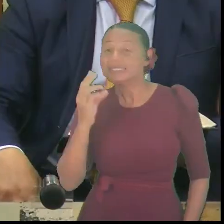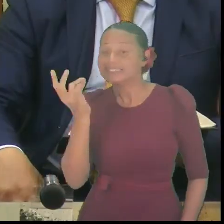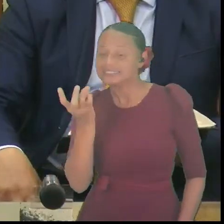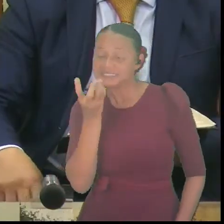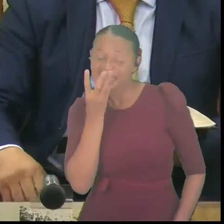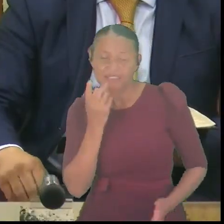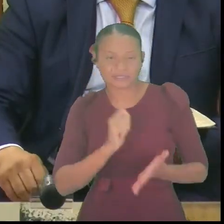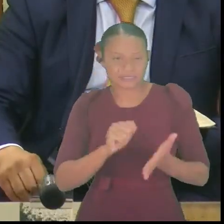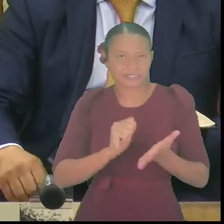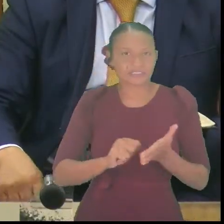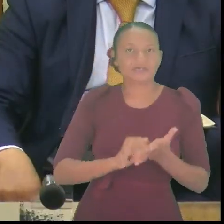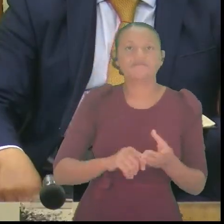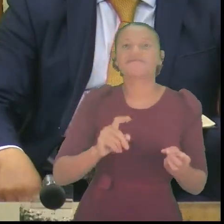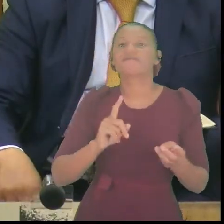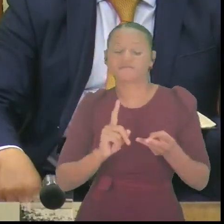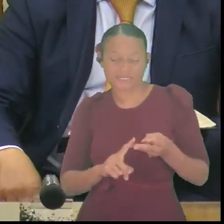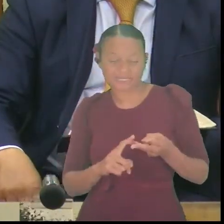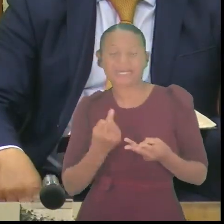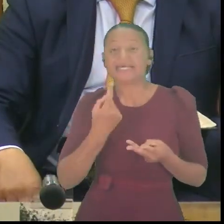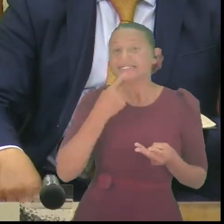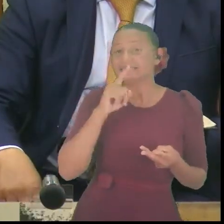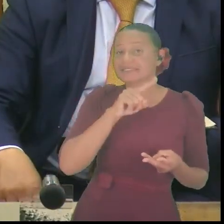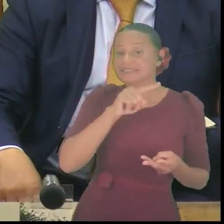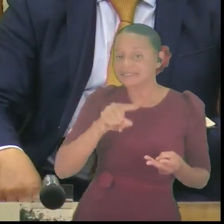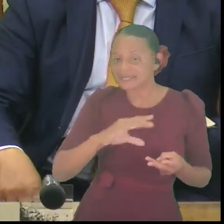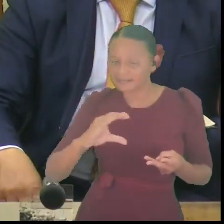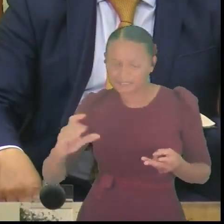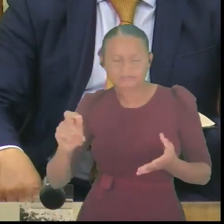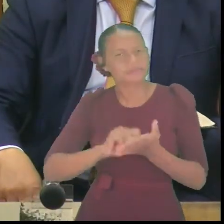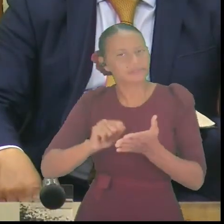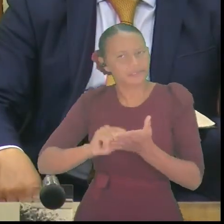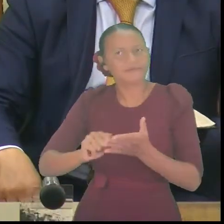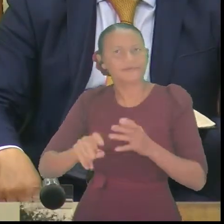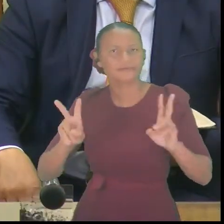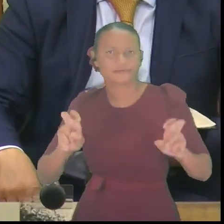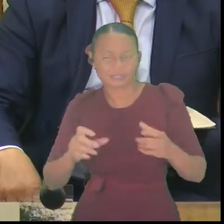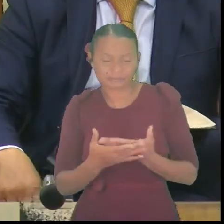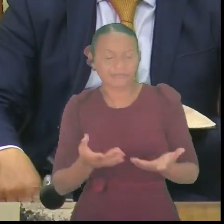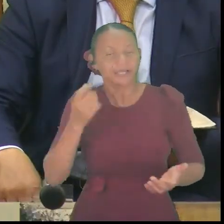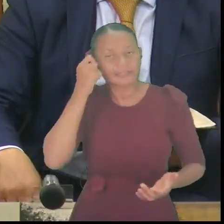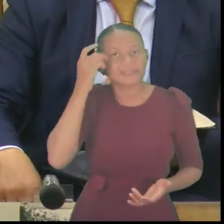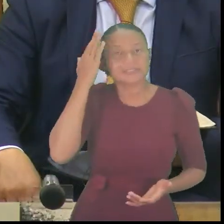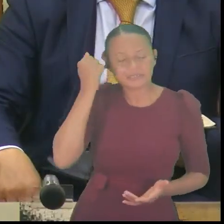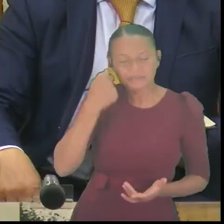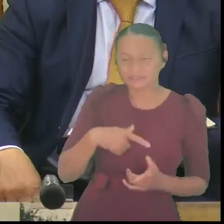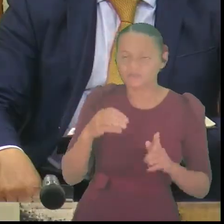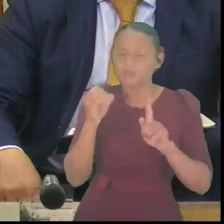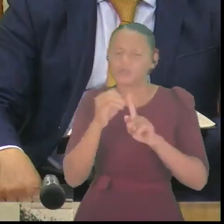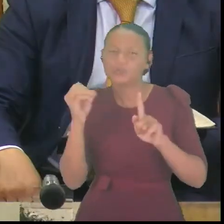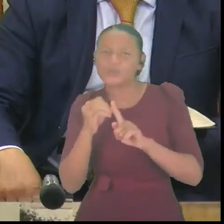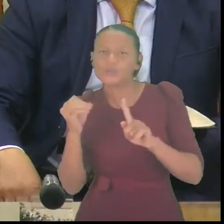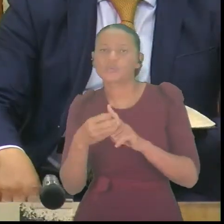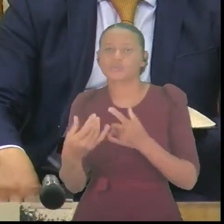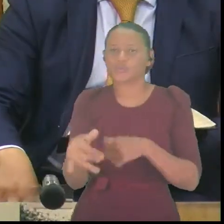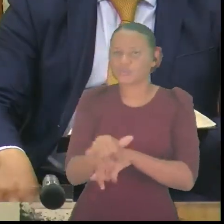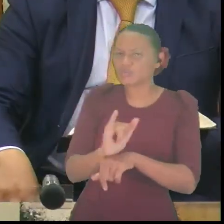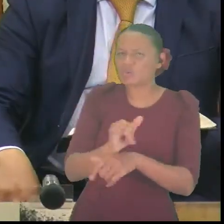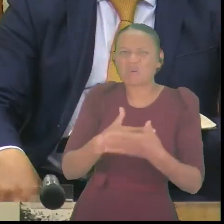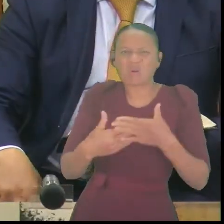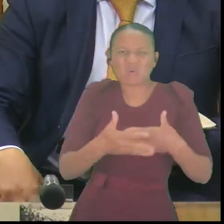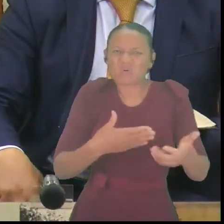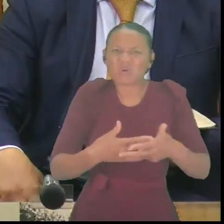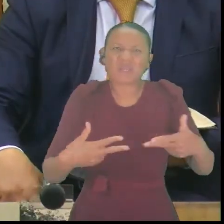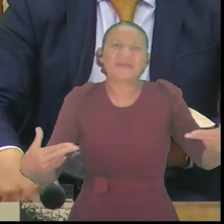isso, Zacarias escreveu sobre isso. Para que vocês tenham uma ideia, se você colocar no Google aí, ou no YouTube, qualquer coisa,